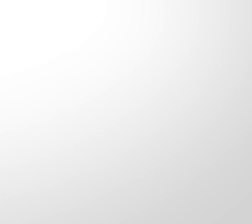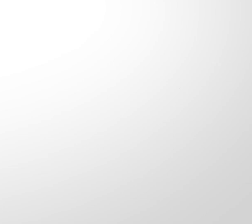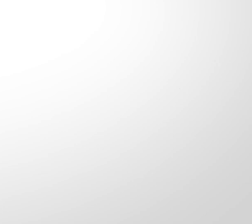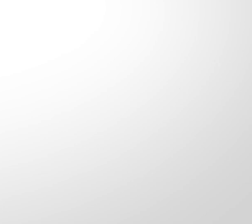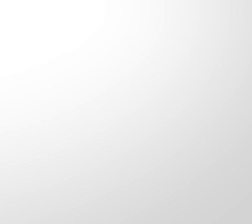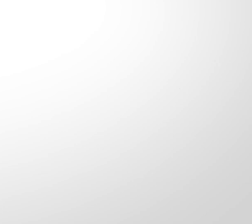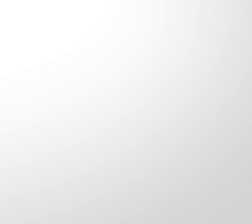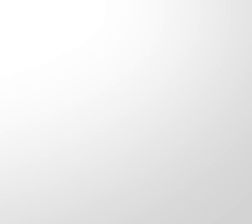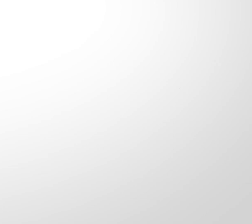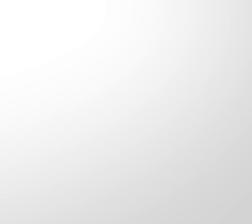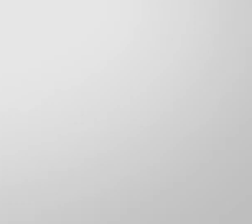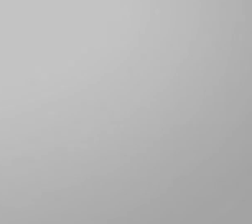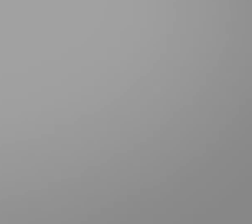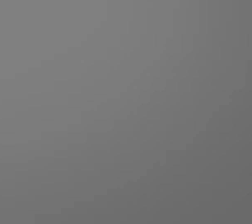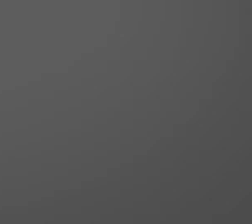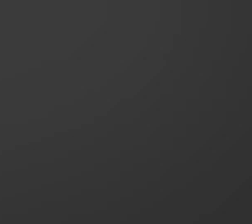Tchau, tchau.